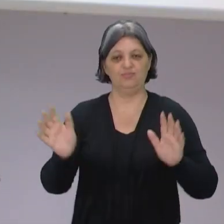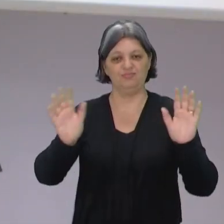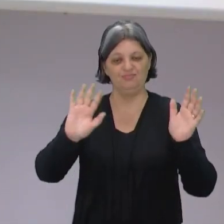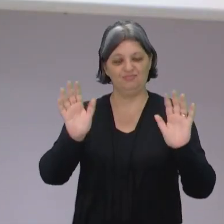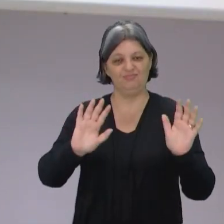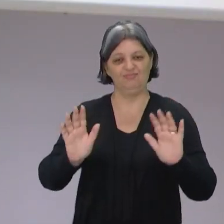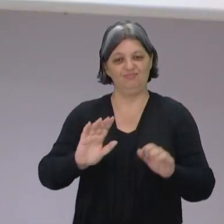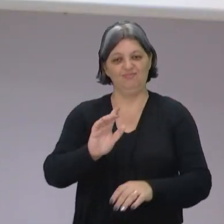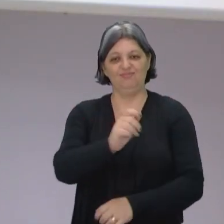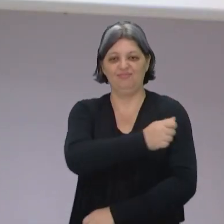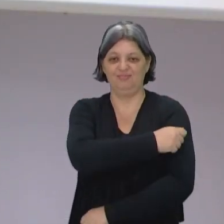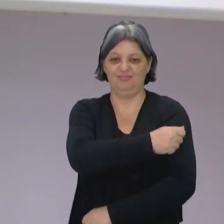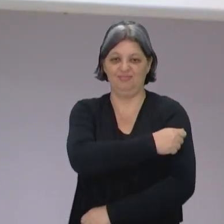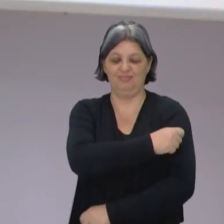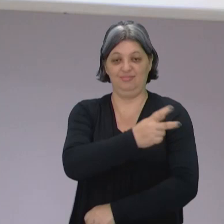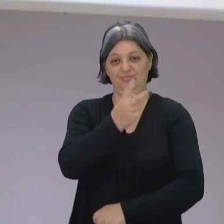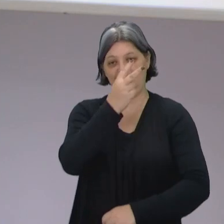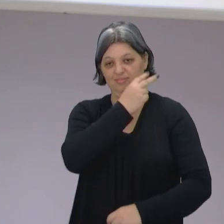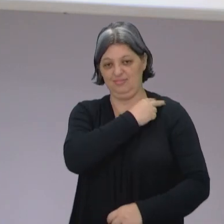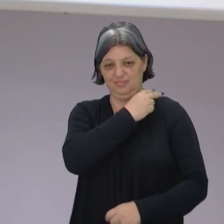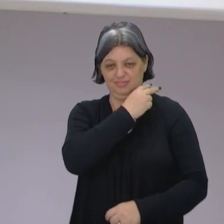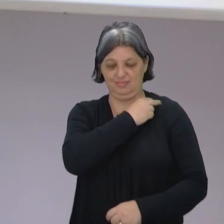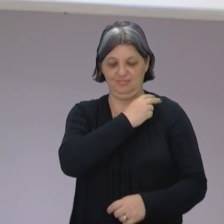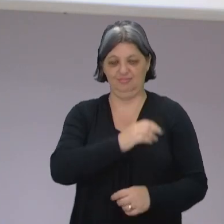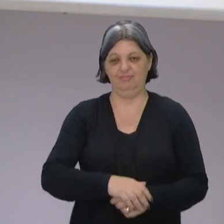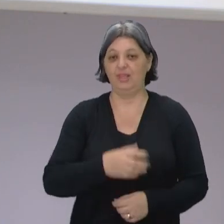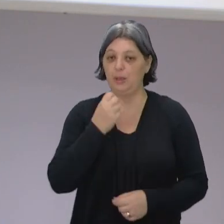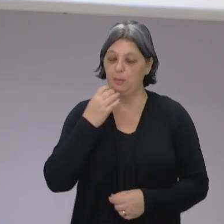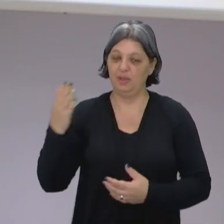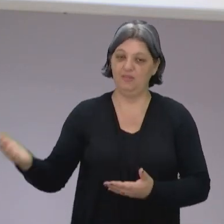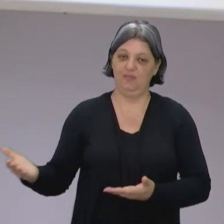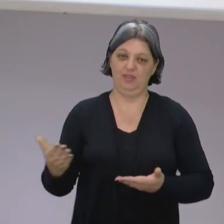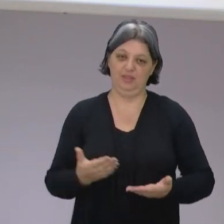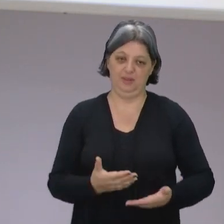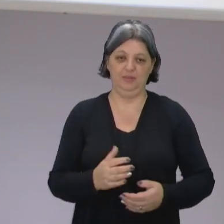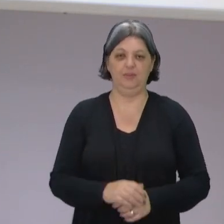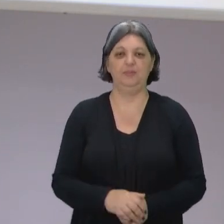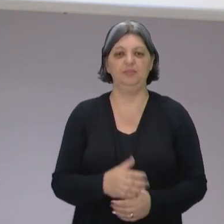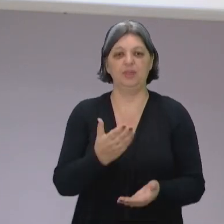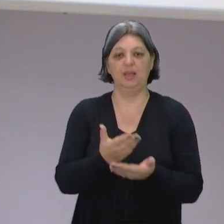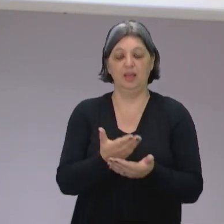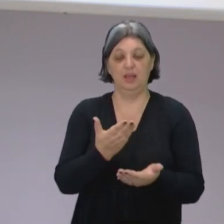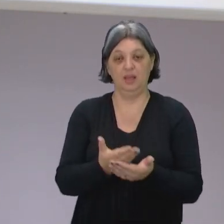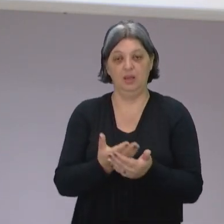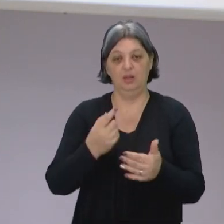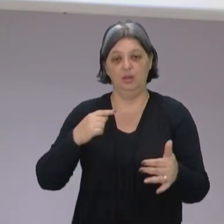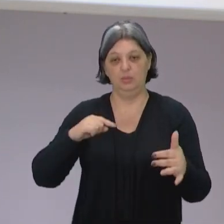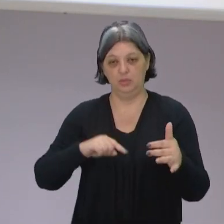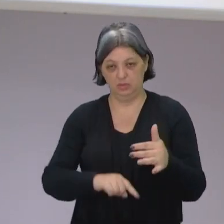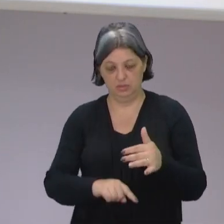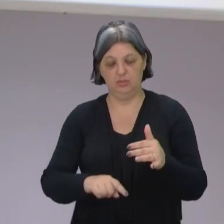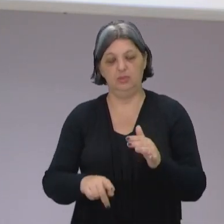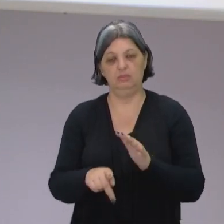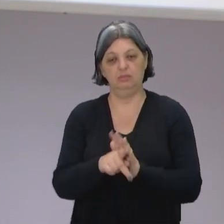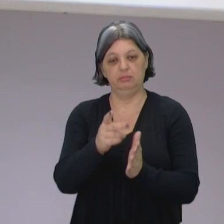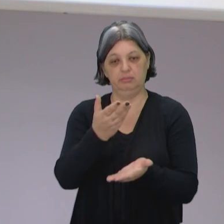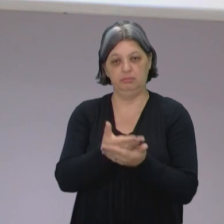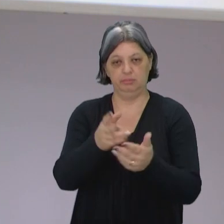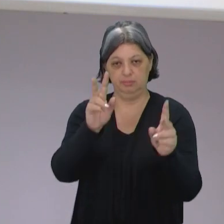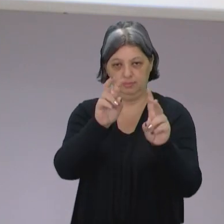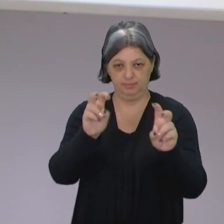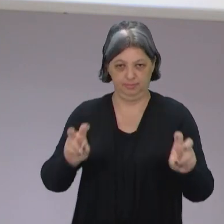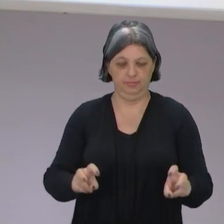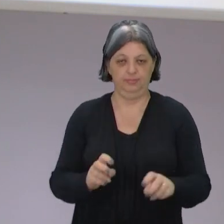Olá, estudantes da segunda série do ensino médio, sejam muito bem-vindos a mais uma aula de aprofundamentos curriculares do